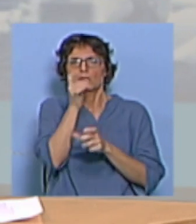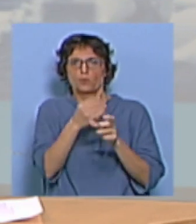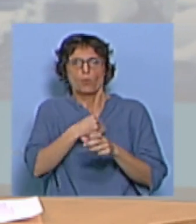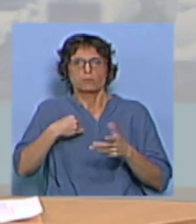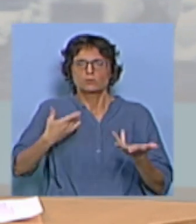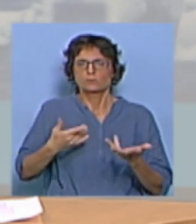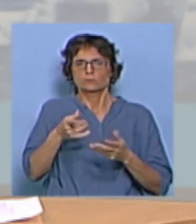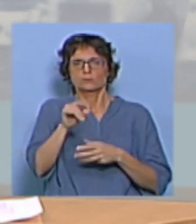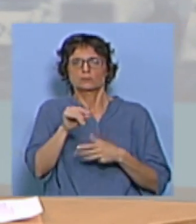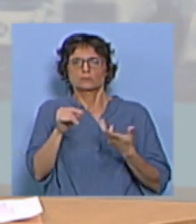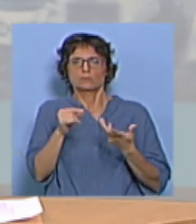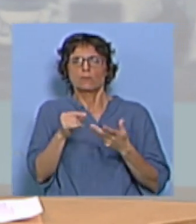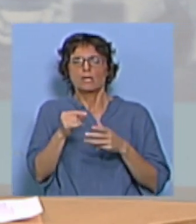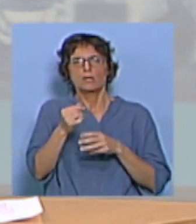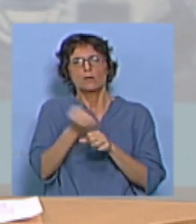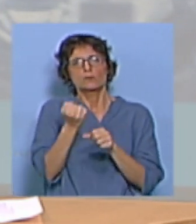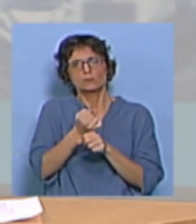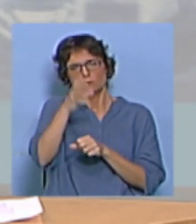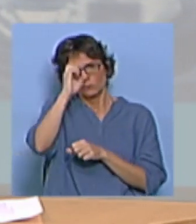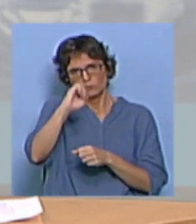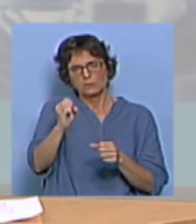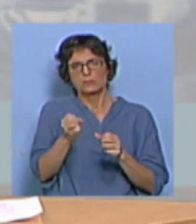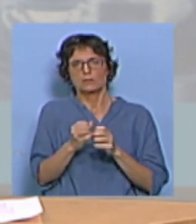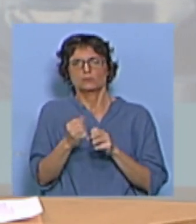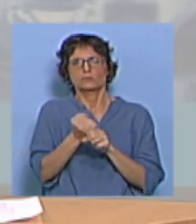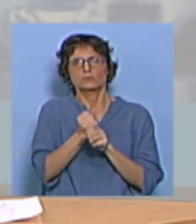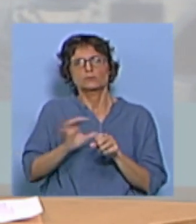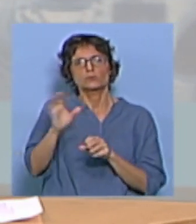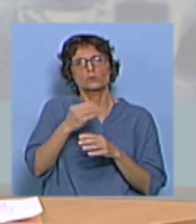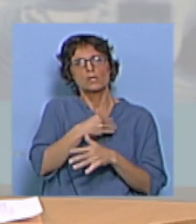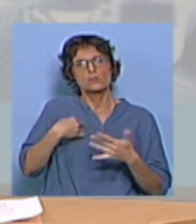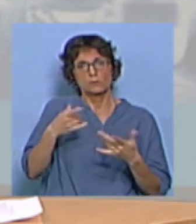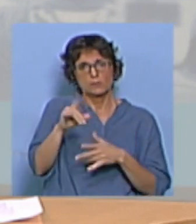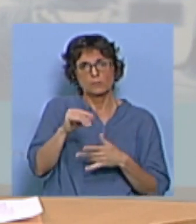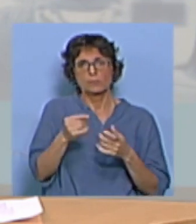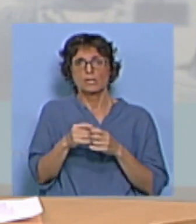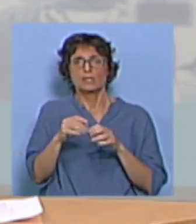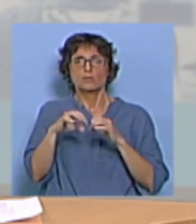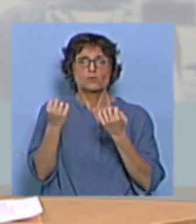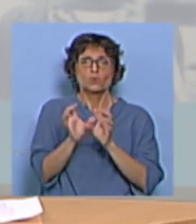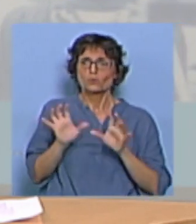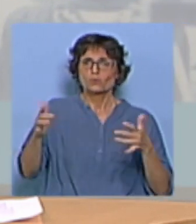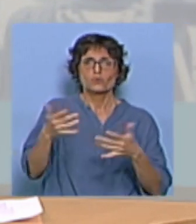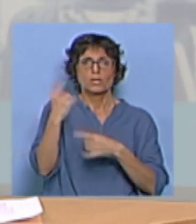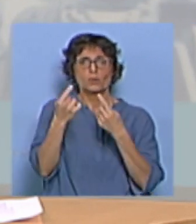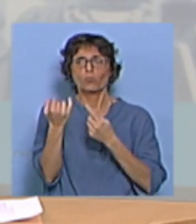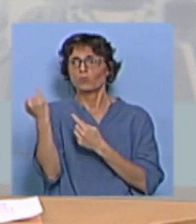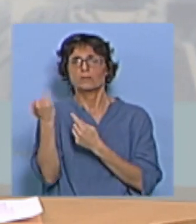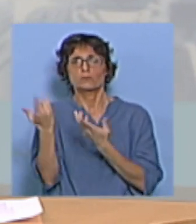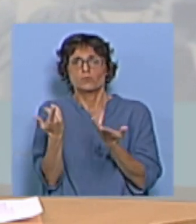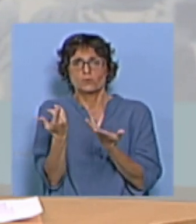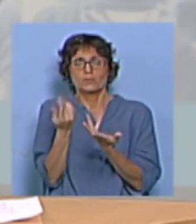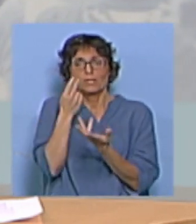e também Nacional de Saúde, Serviço Nacional de Saúde e também da sociedade, de outras instituições que cuidam da